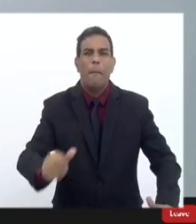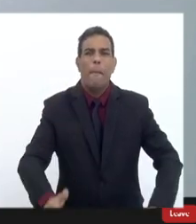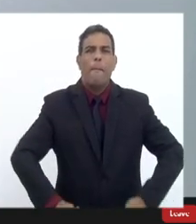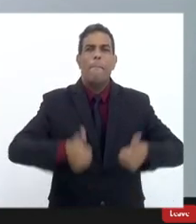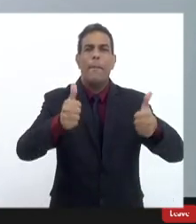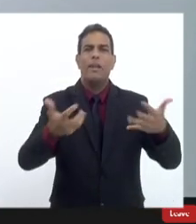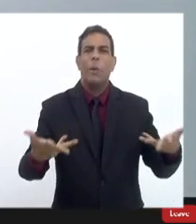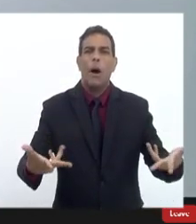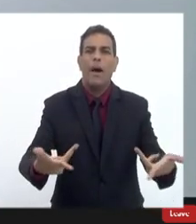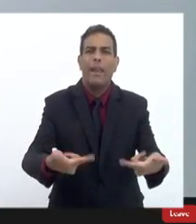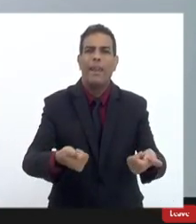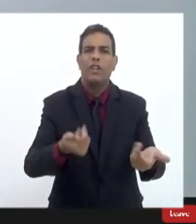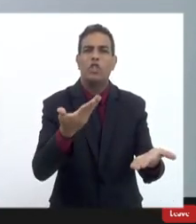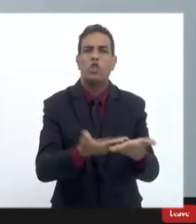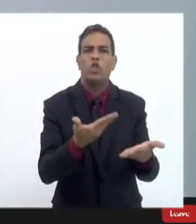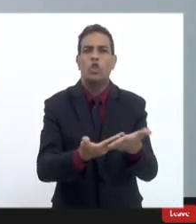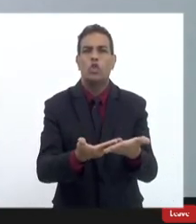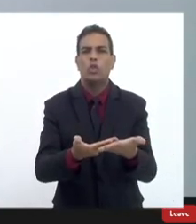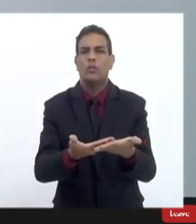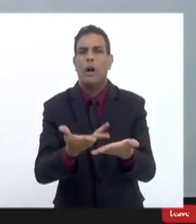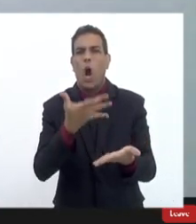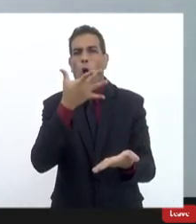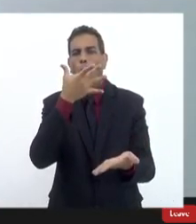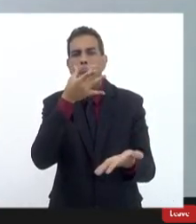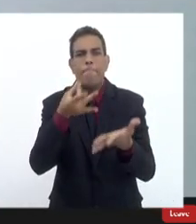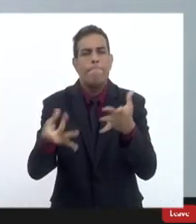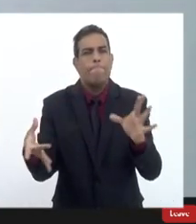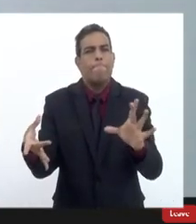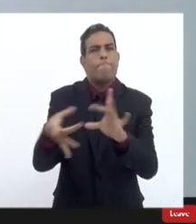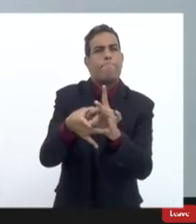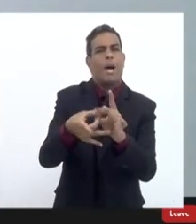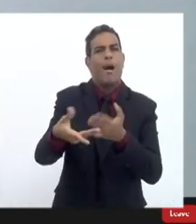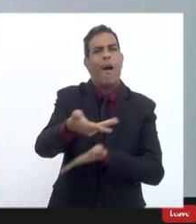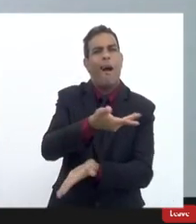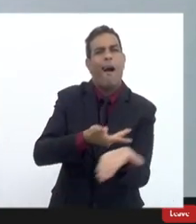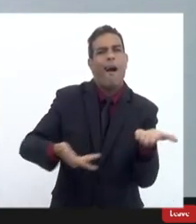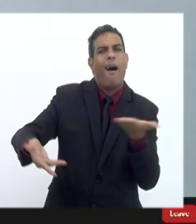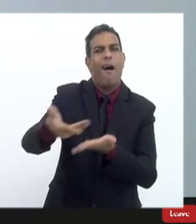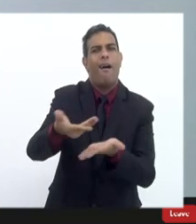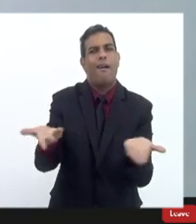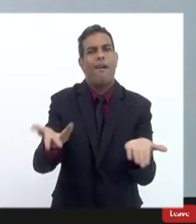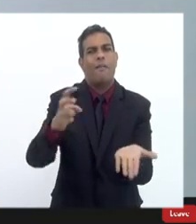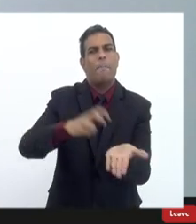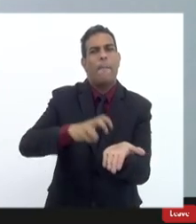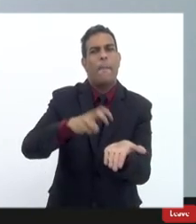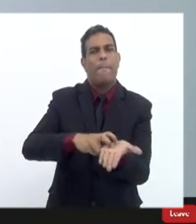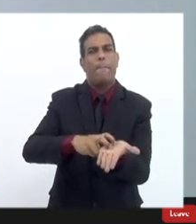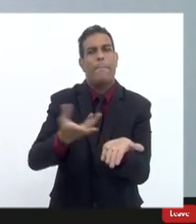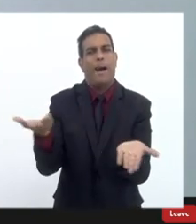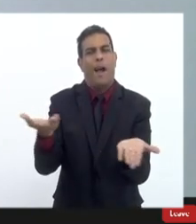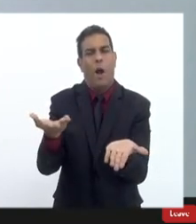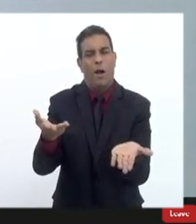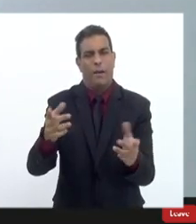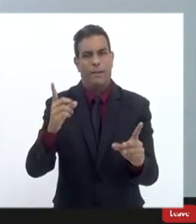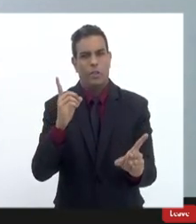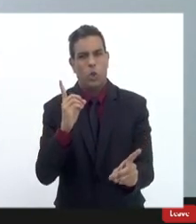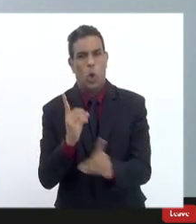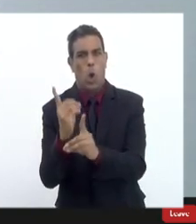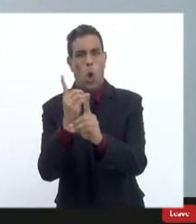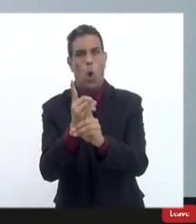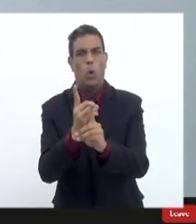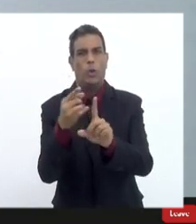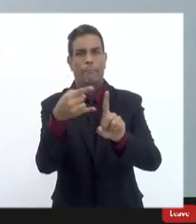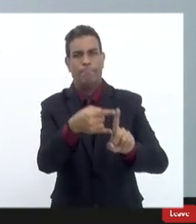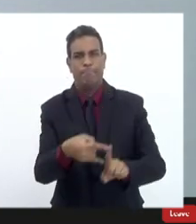essa semelhança é o que mais nos une para estar hoje aqui de manhã numa terça-feira, né? No